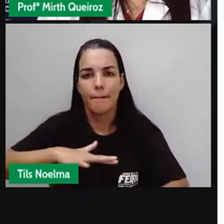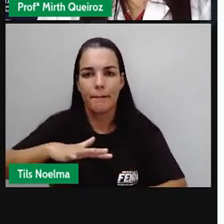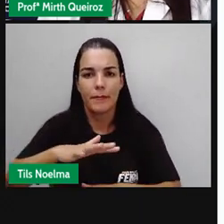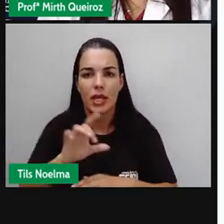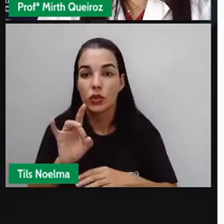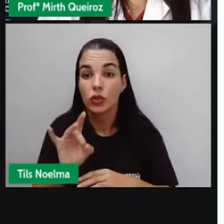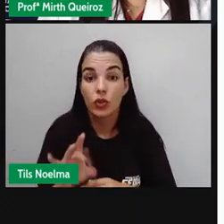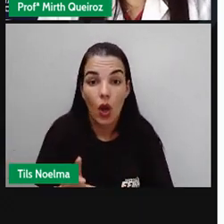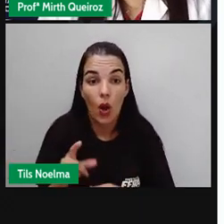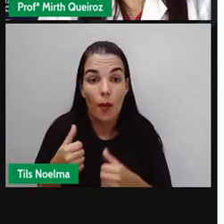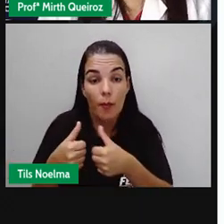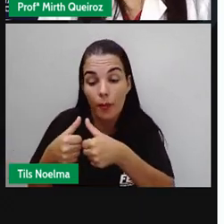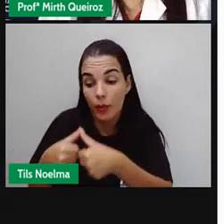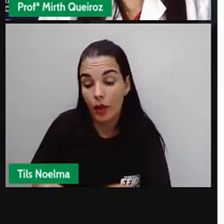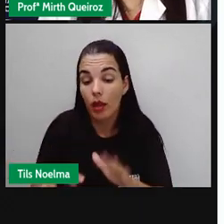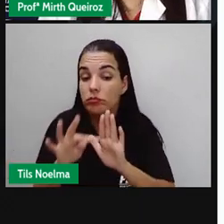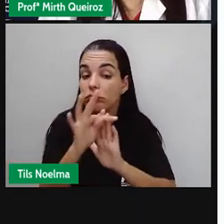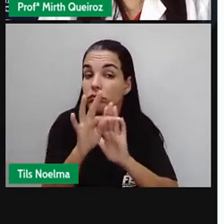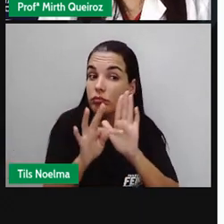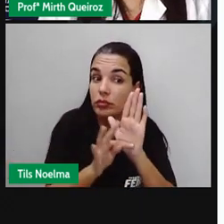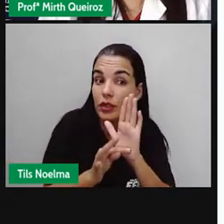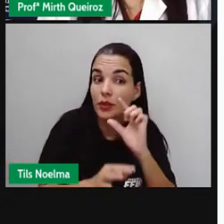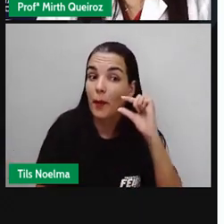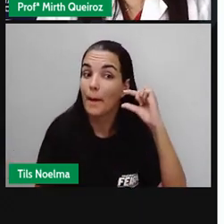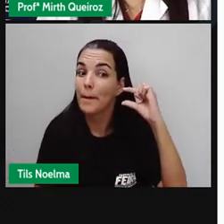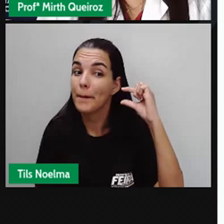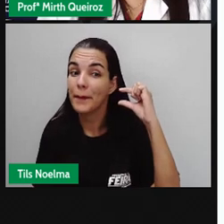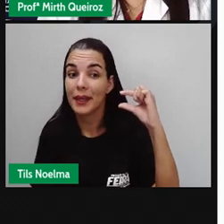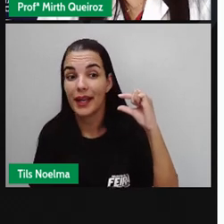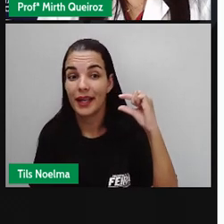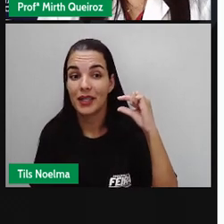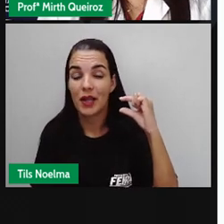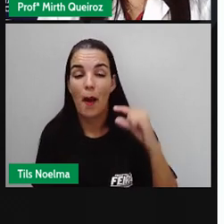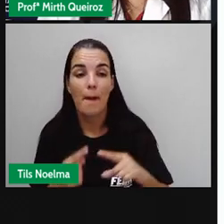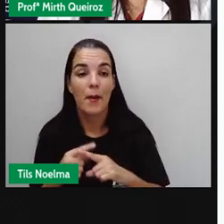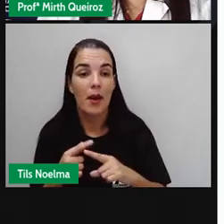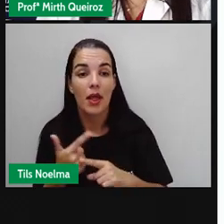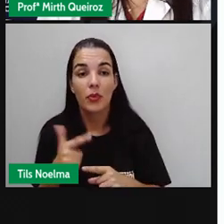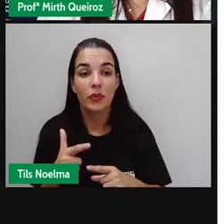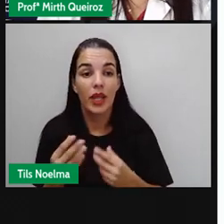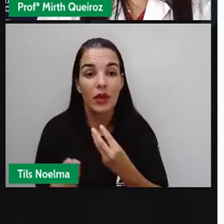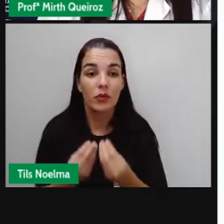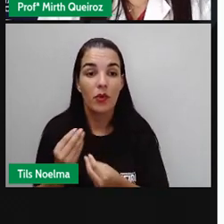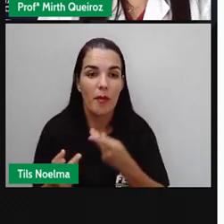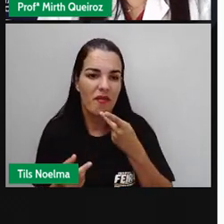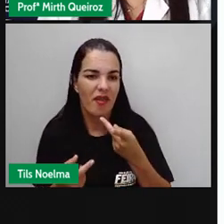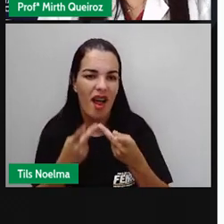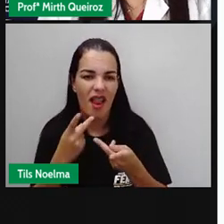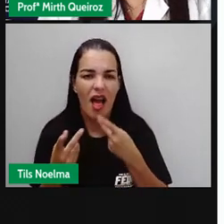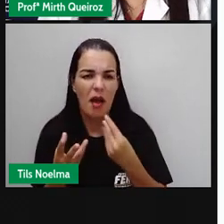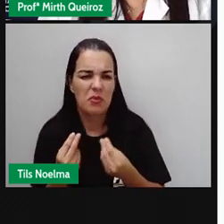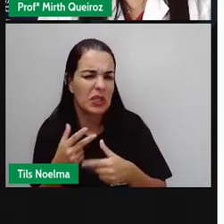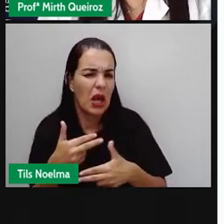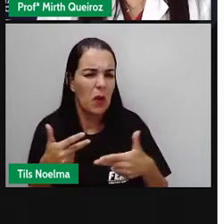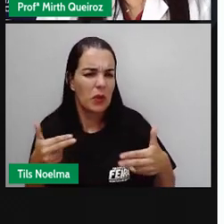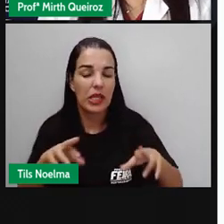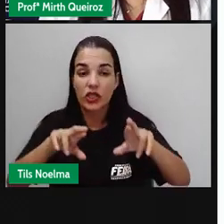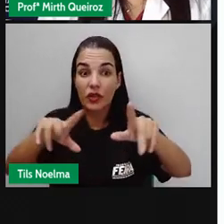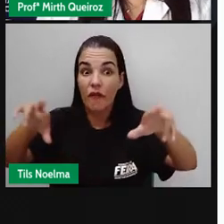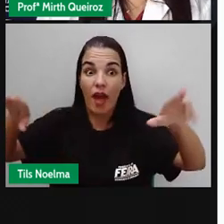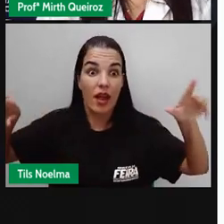conto ser uma narrativa breve, como a Pró já disse para vocês, em que não é possível se falar de muitos espaços